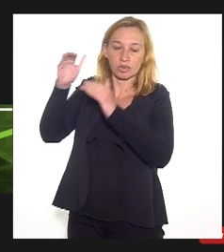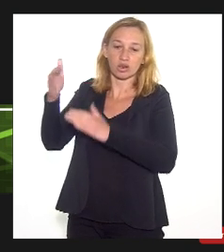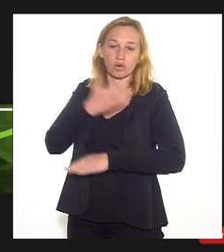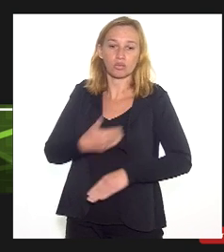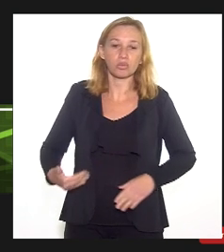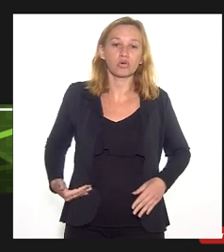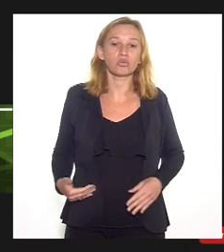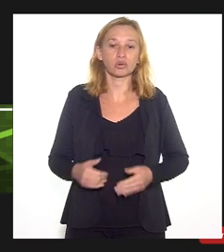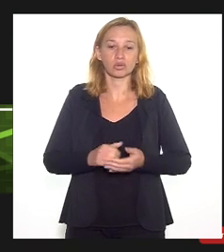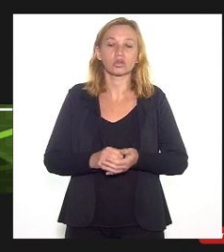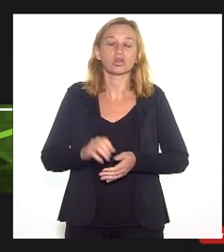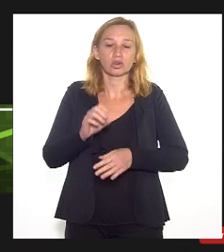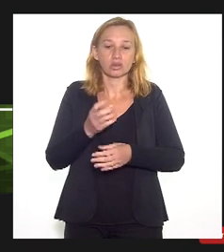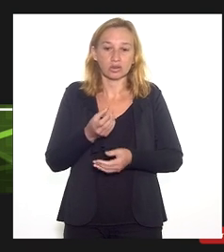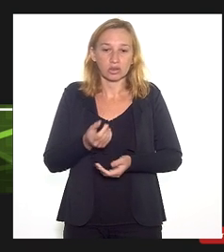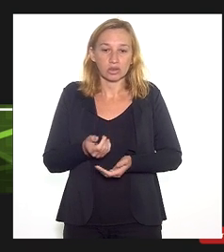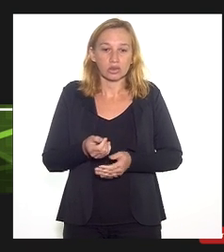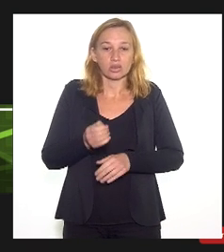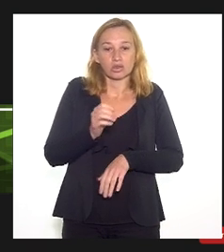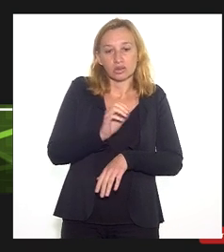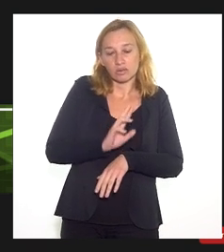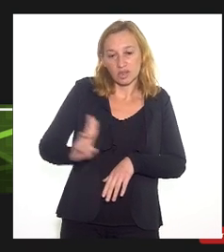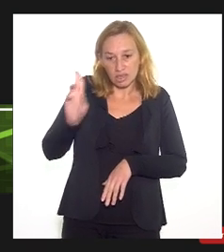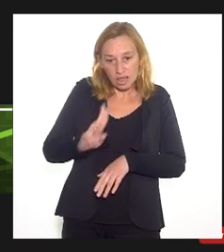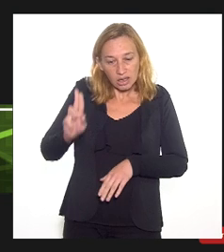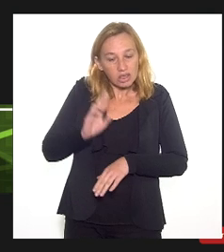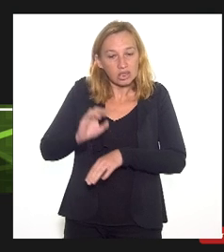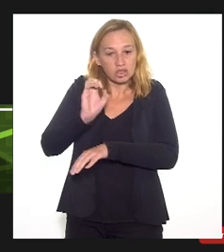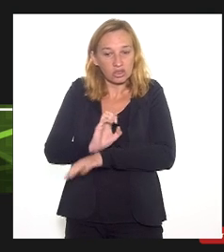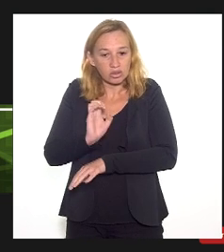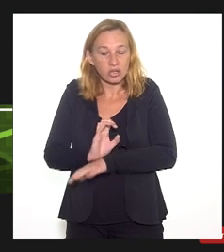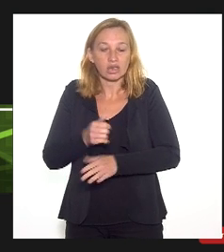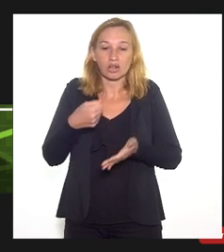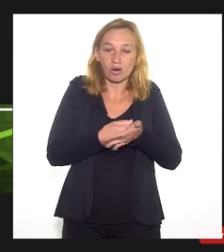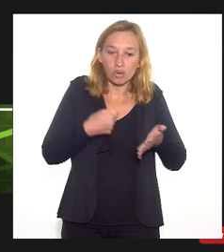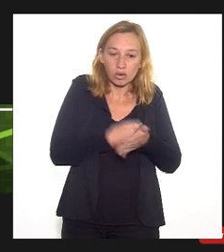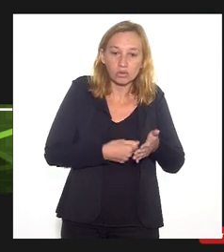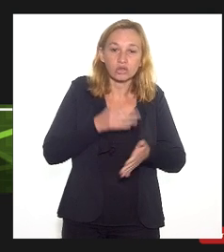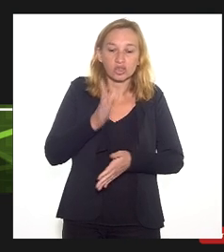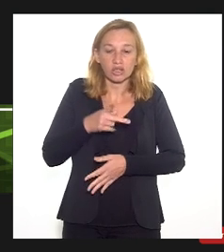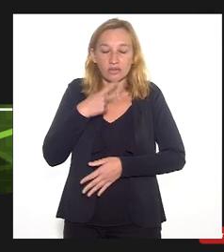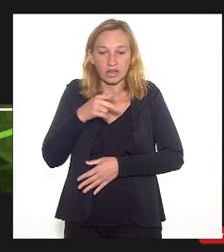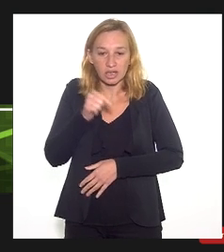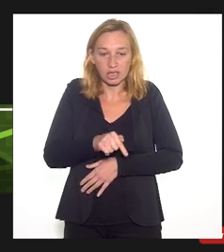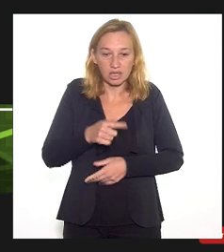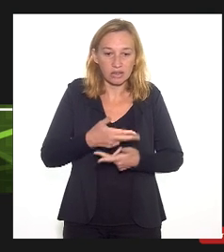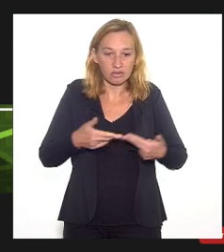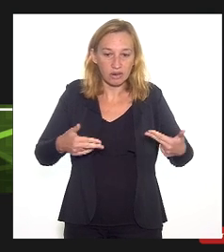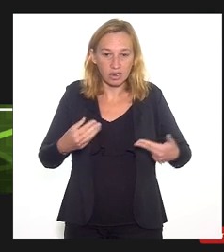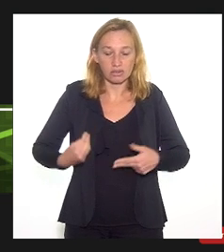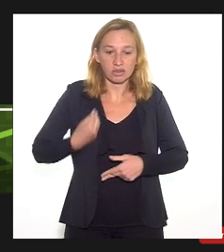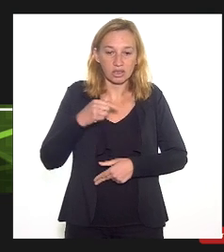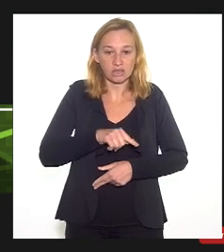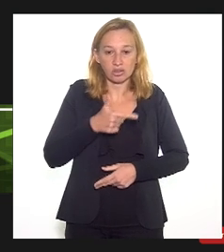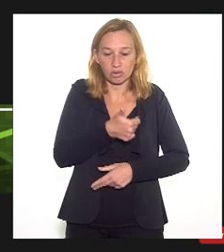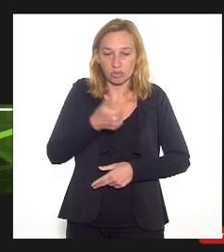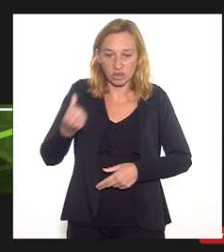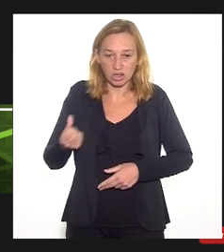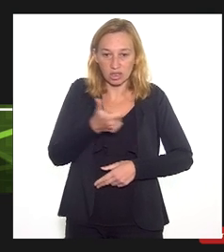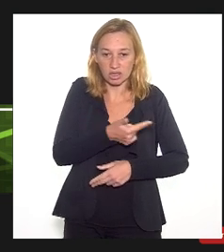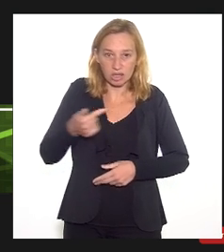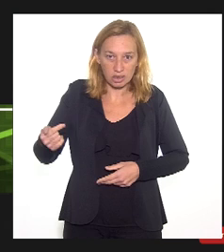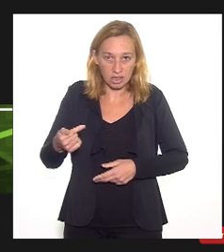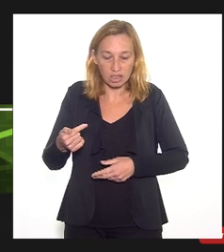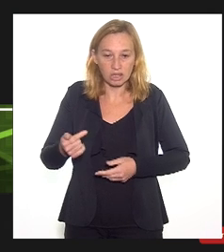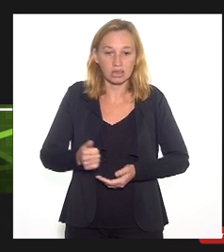especial nas nossas universidades estaduais e é uma luta que como eu coloquei aqui antes muitas e muitas aqui estiveram presentes desde 2016 e 2017 através